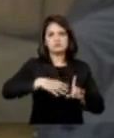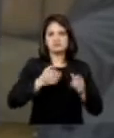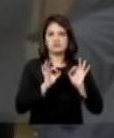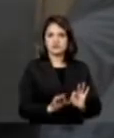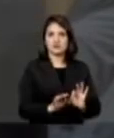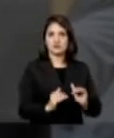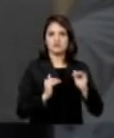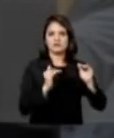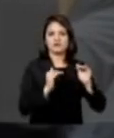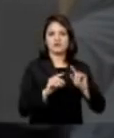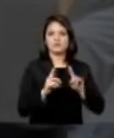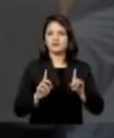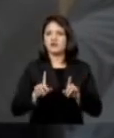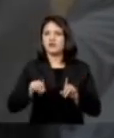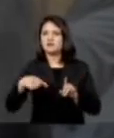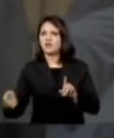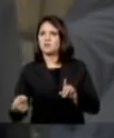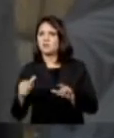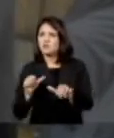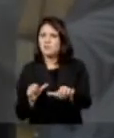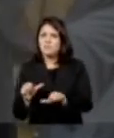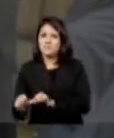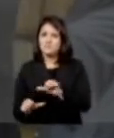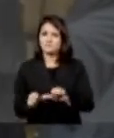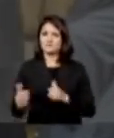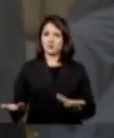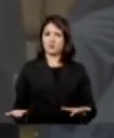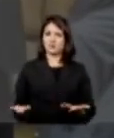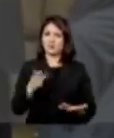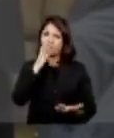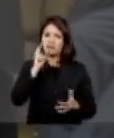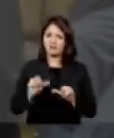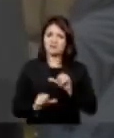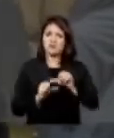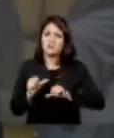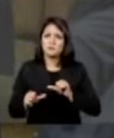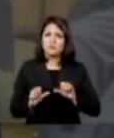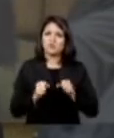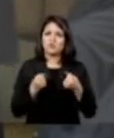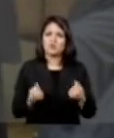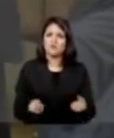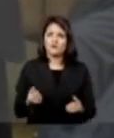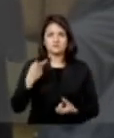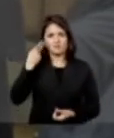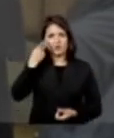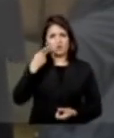Porque mudaram os ares, mudaram a força política, mudou o poder,